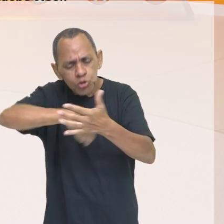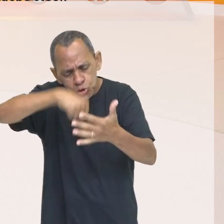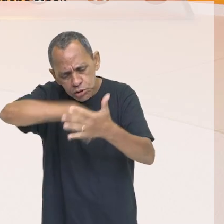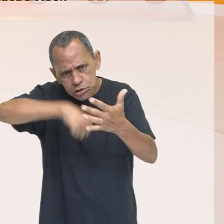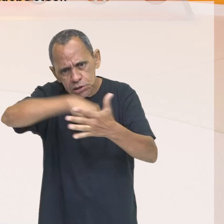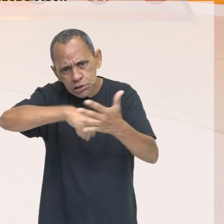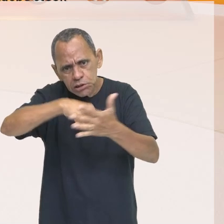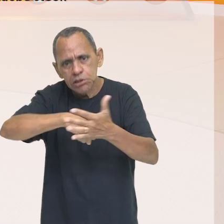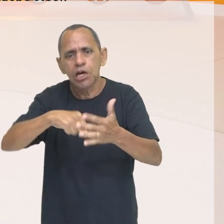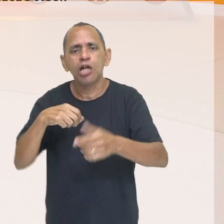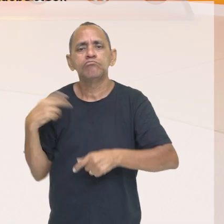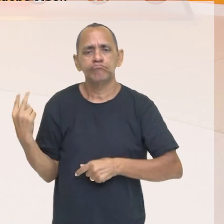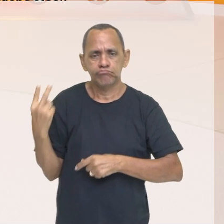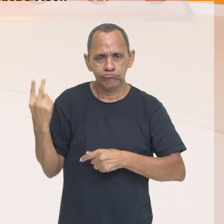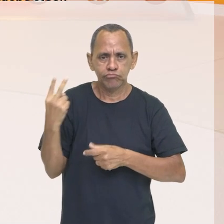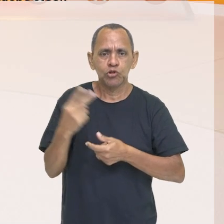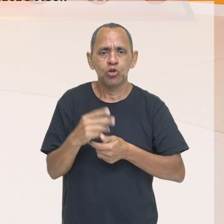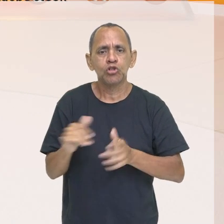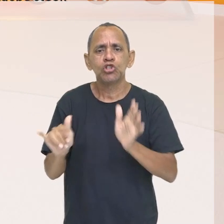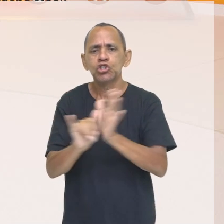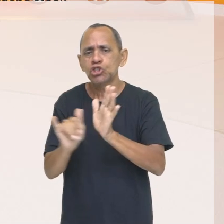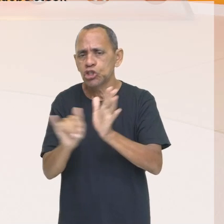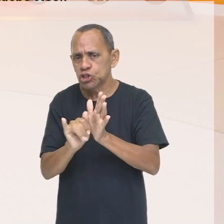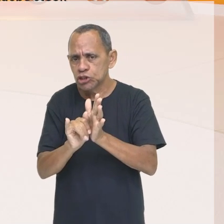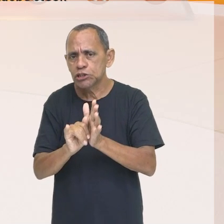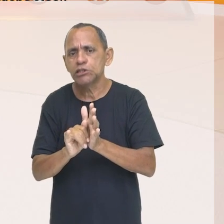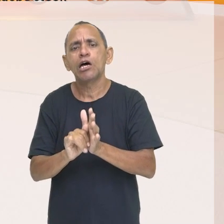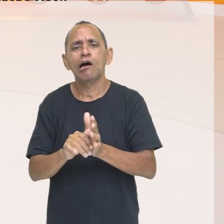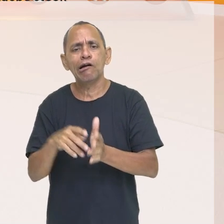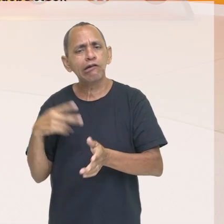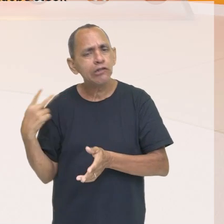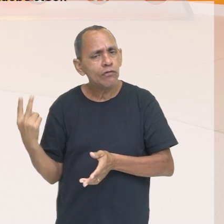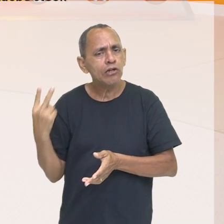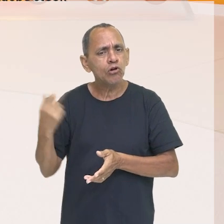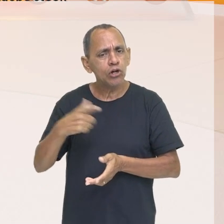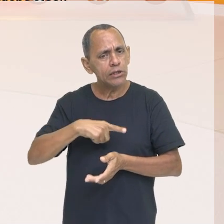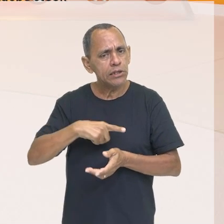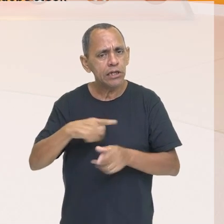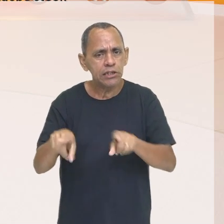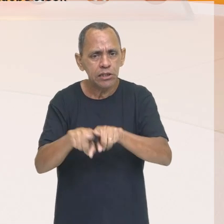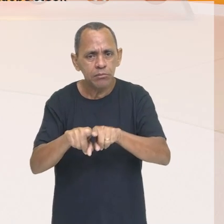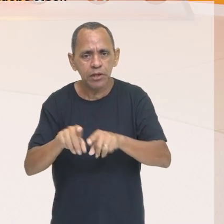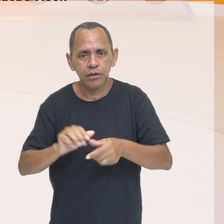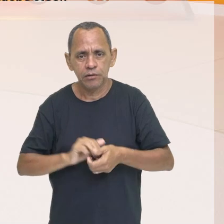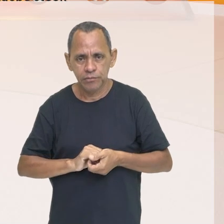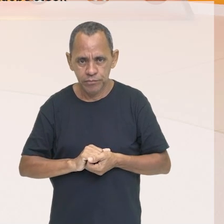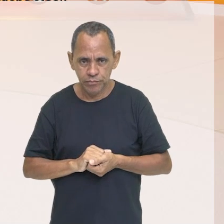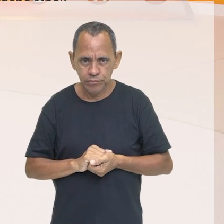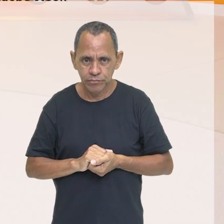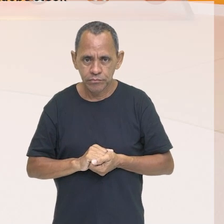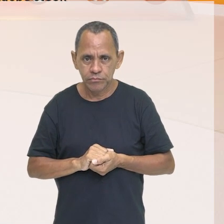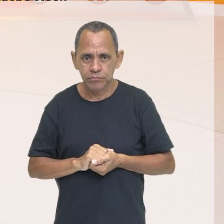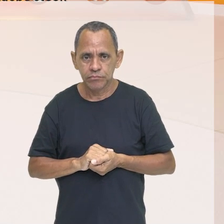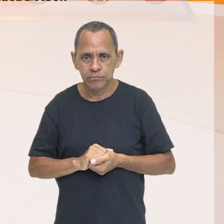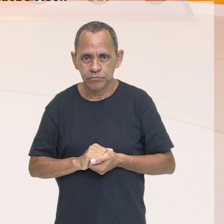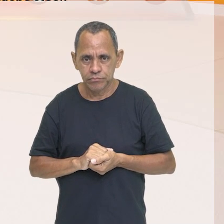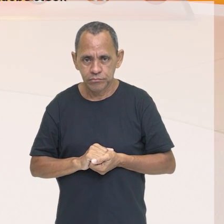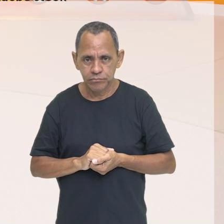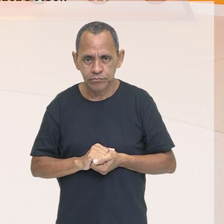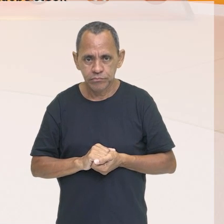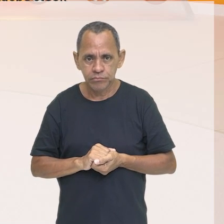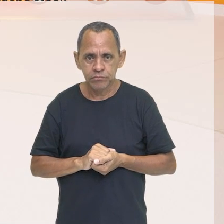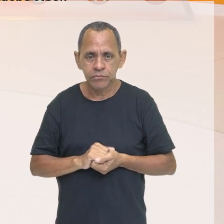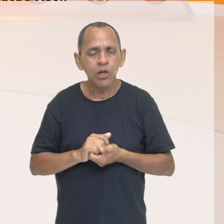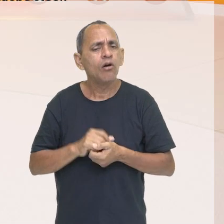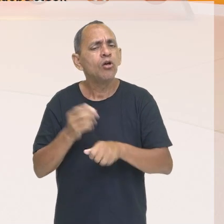por identidade, né, para que a sua identidade seja reconhecida, porque é uma sexualidade negada, e eles então